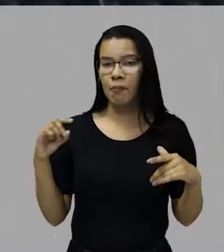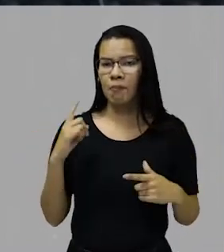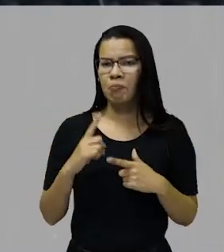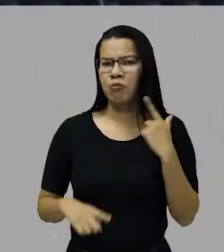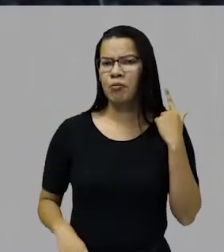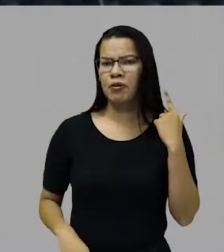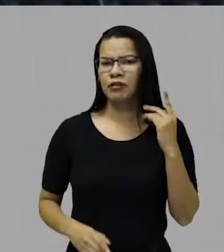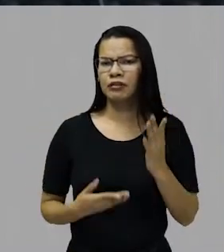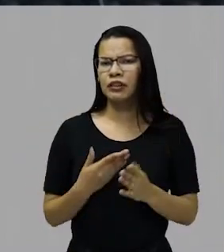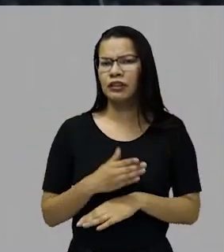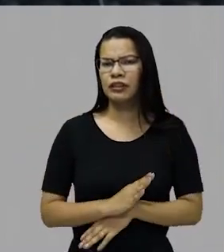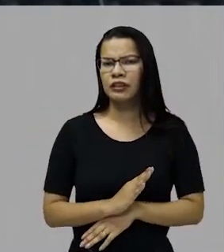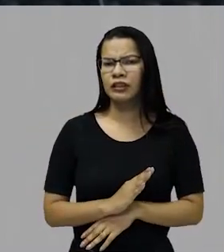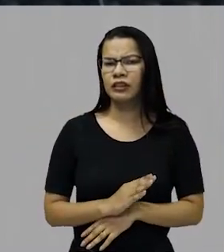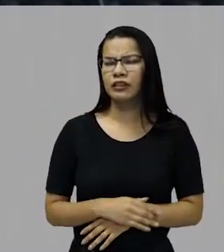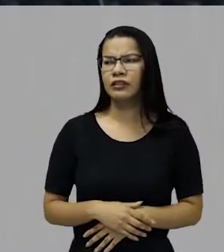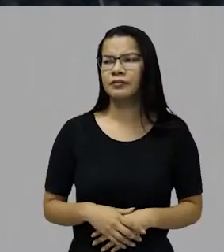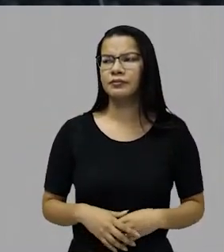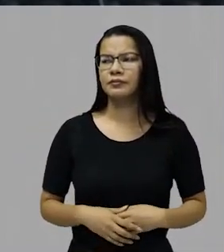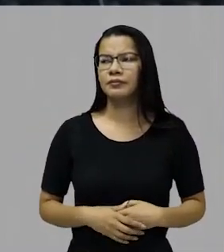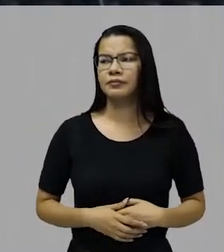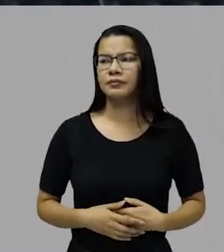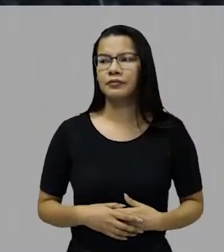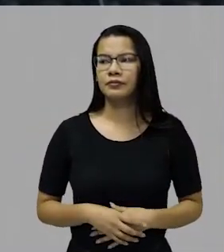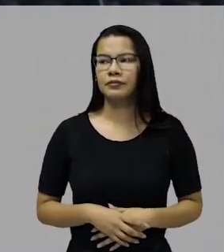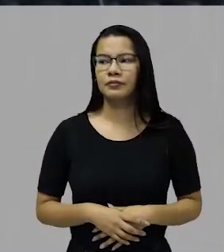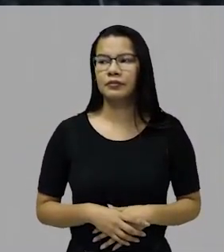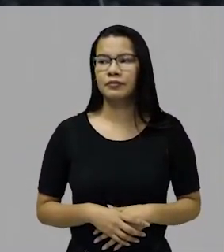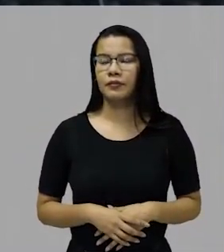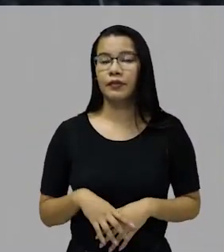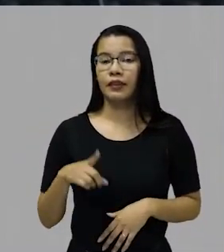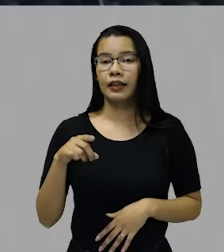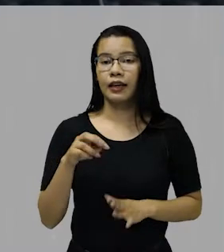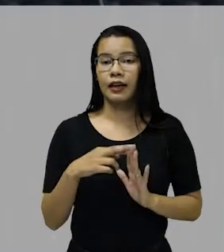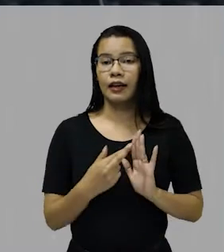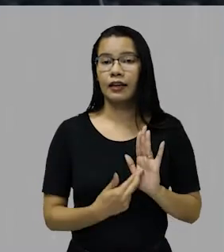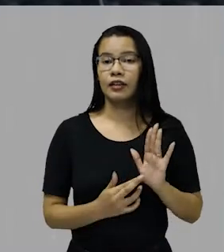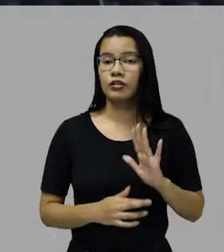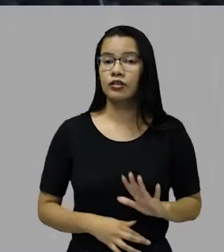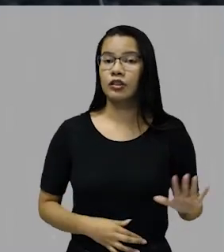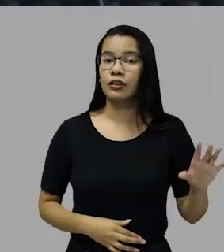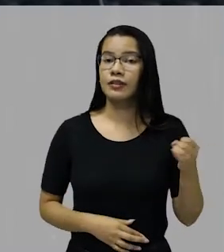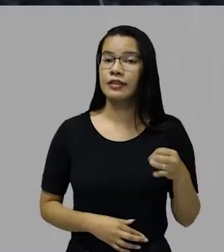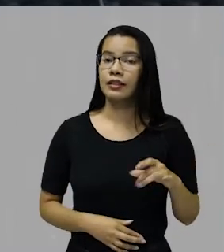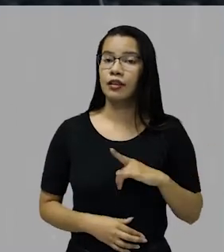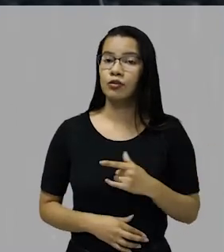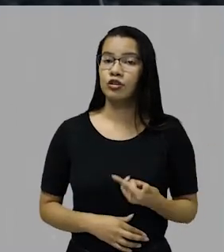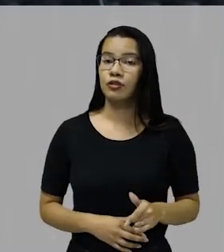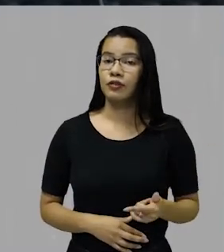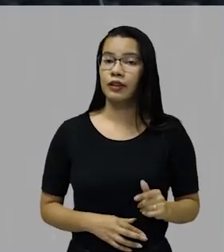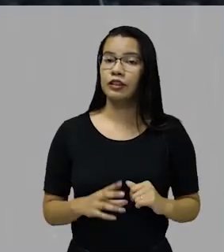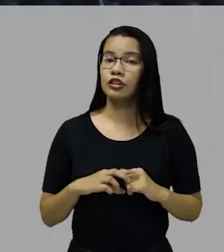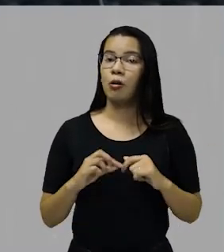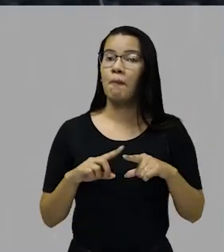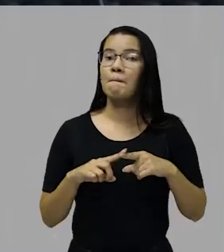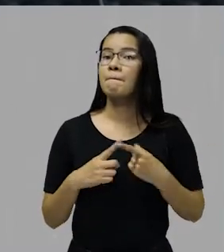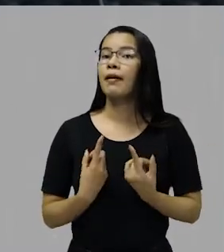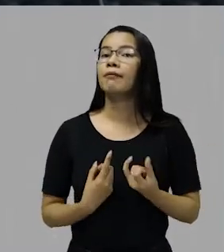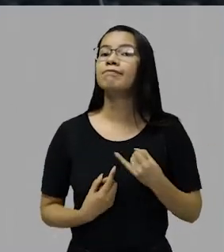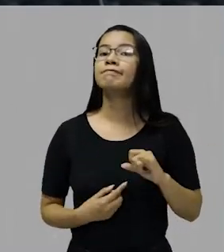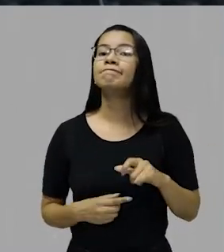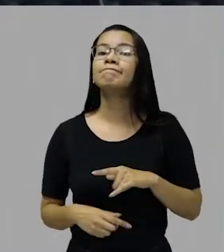entrada, é proibido entrar. É a regra geral, se não tiver artigo. E se tiver